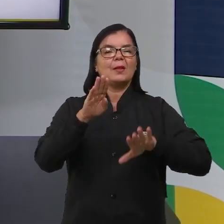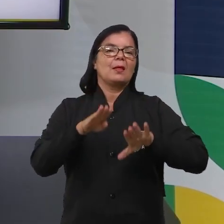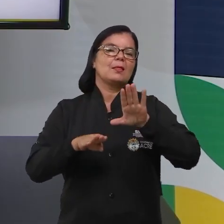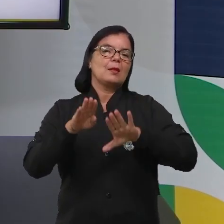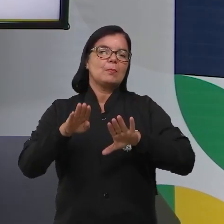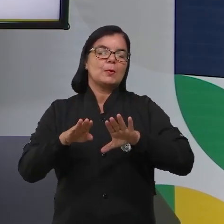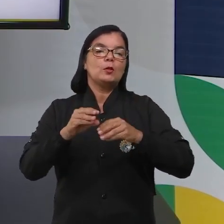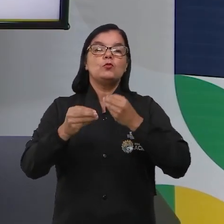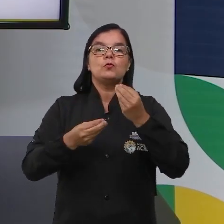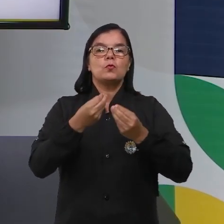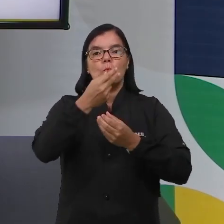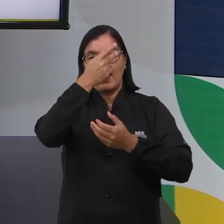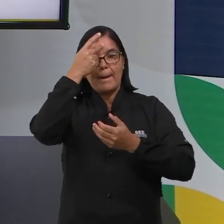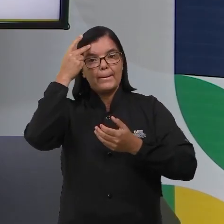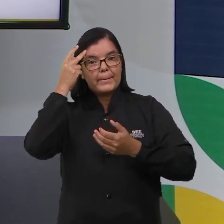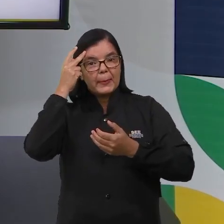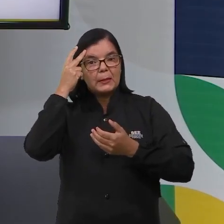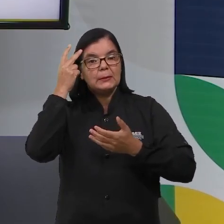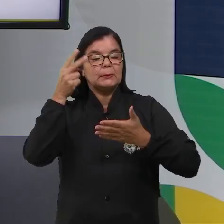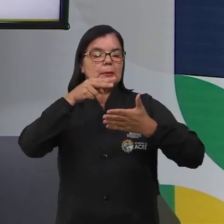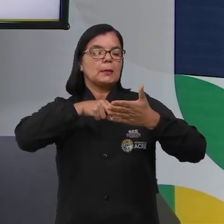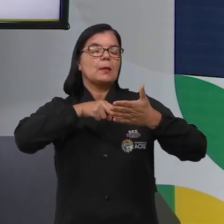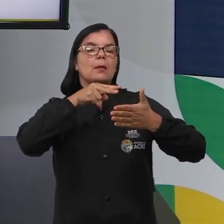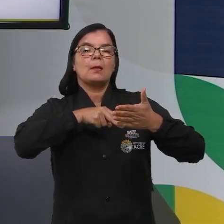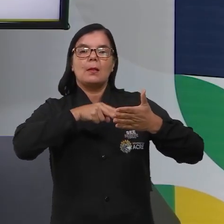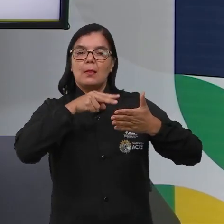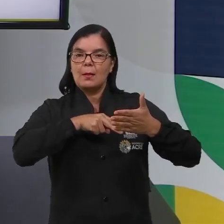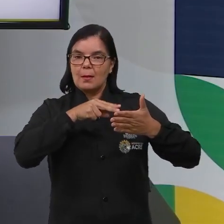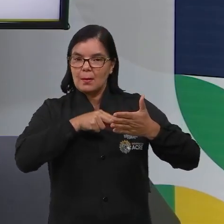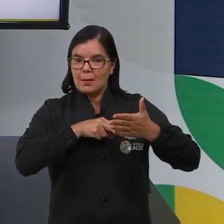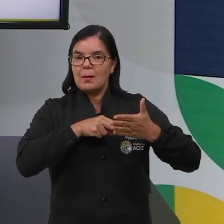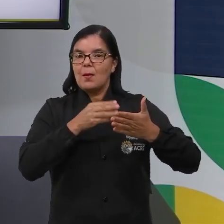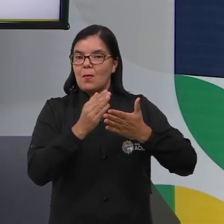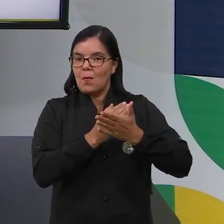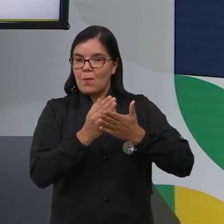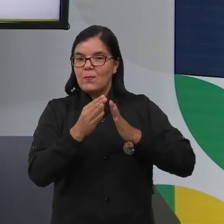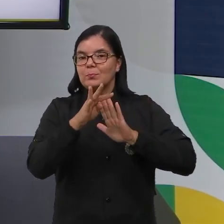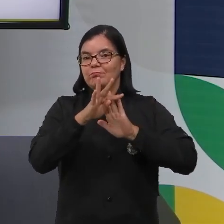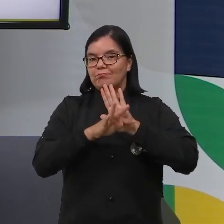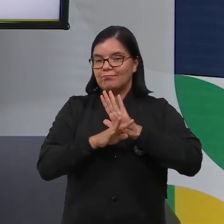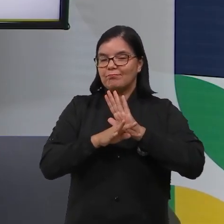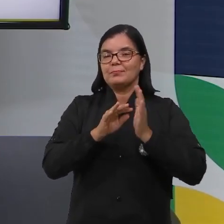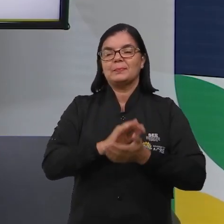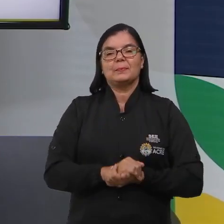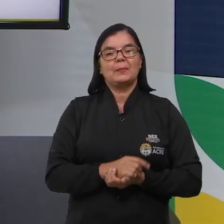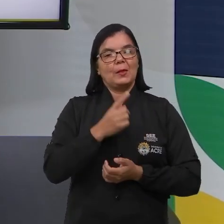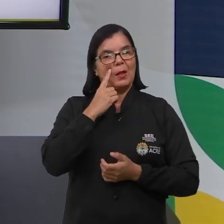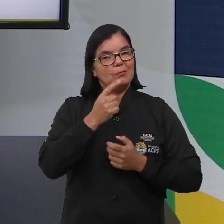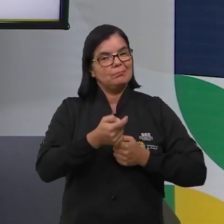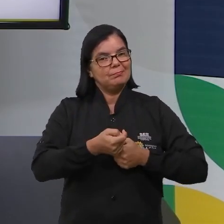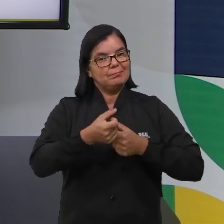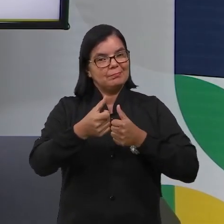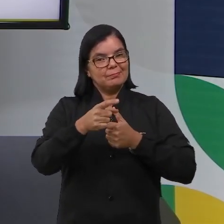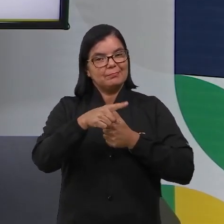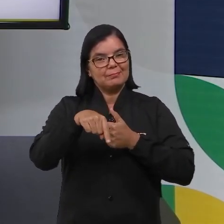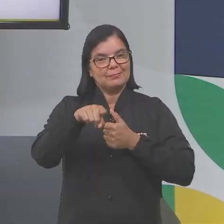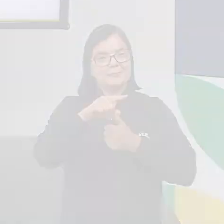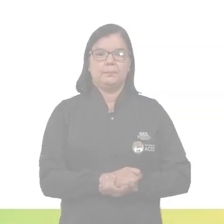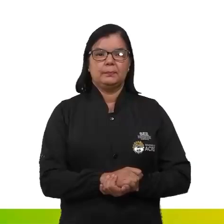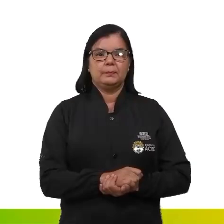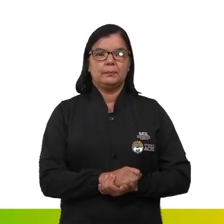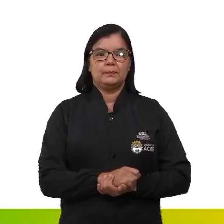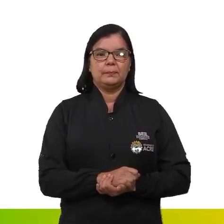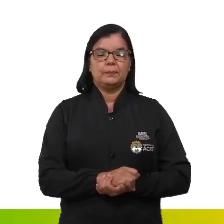do interlocutor, depende de quem está lendo ou ouvindo um determinado texto, tá certo? Então fica essa dica aí para